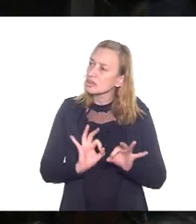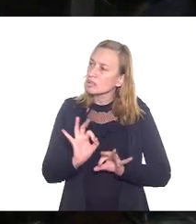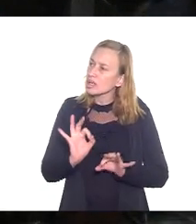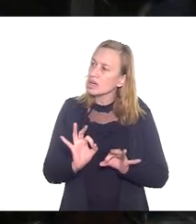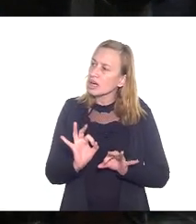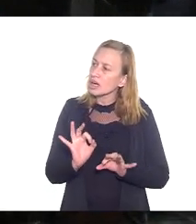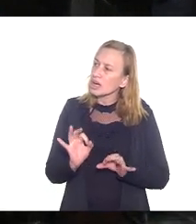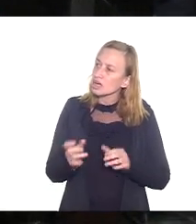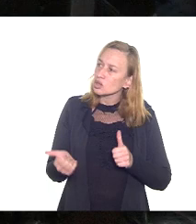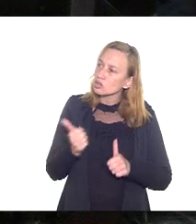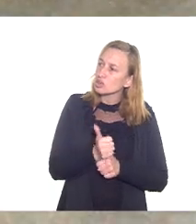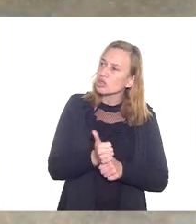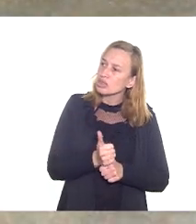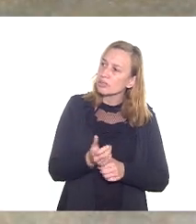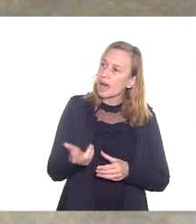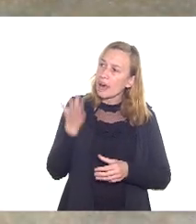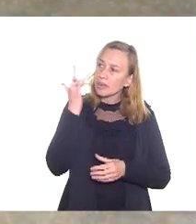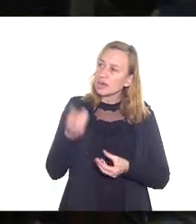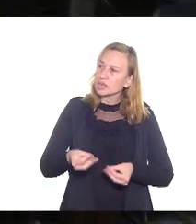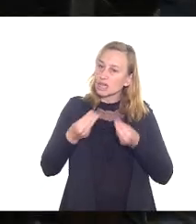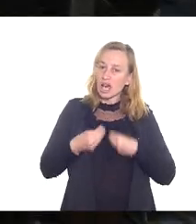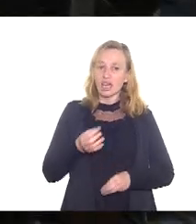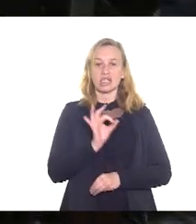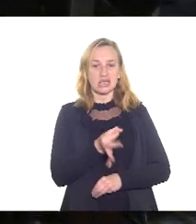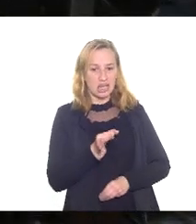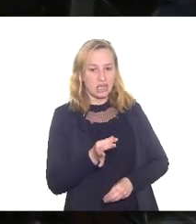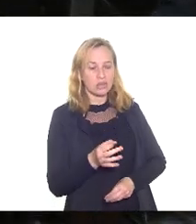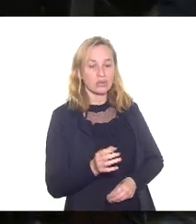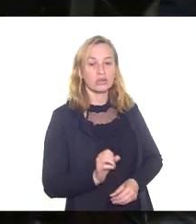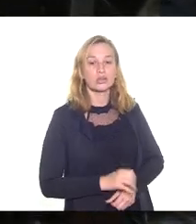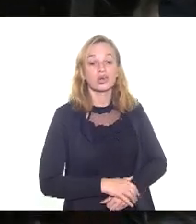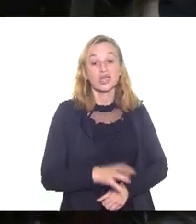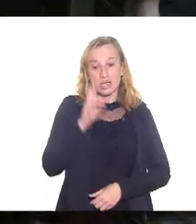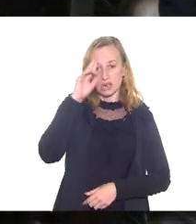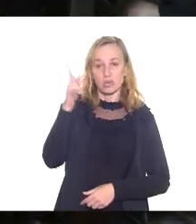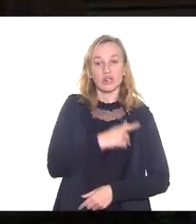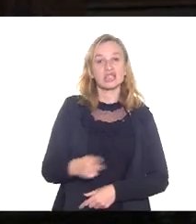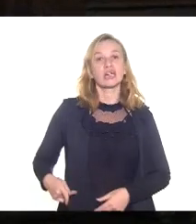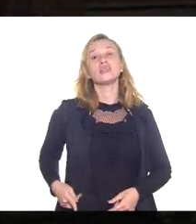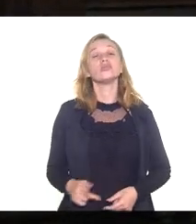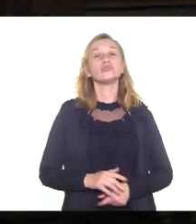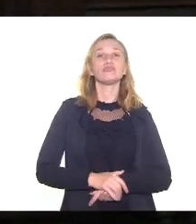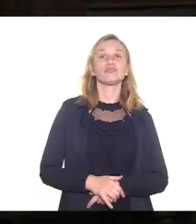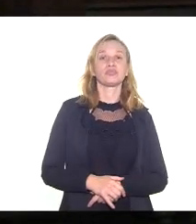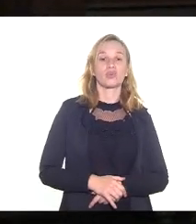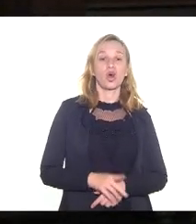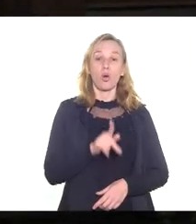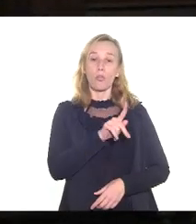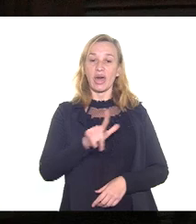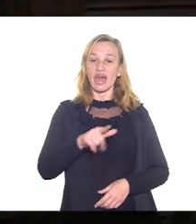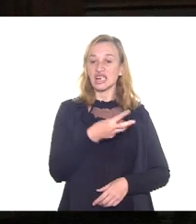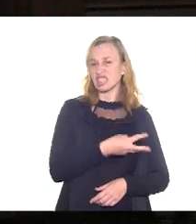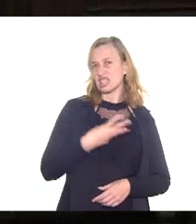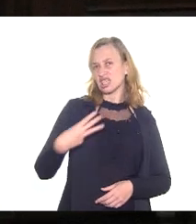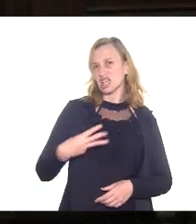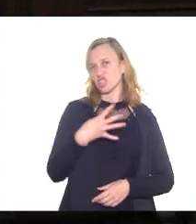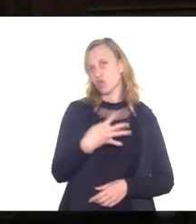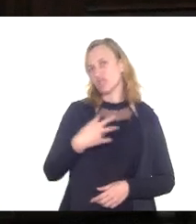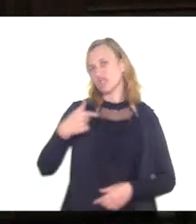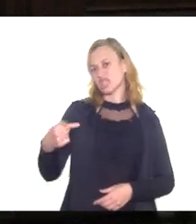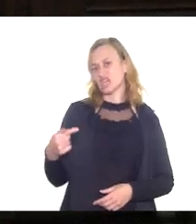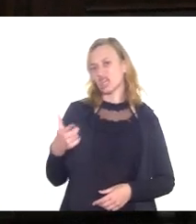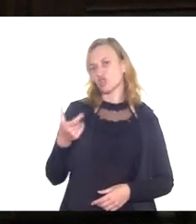amanhã outra vez? Essa é a ideia, presidente. Okay. Hoje ainda. Senhor presidente, o PL 3347